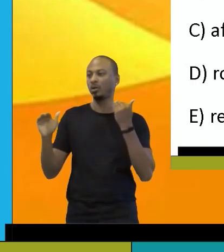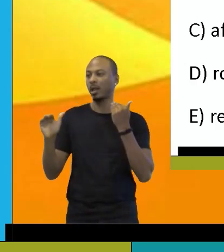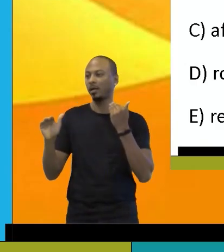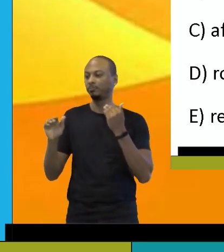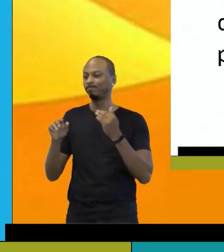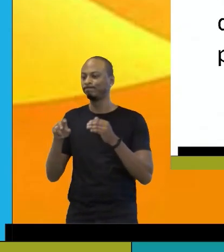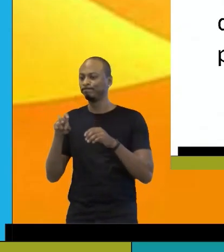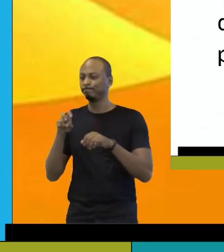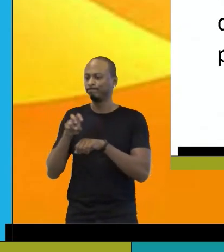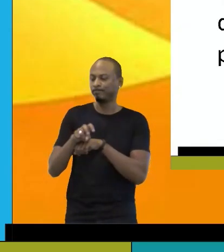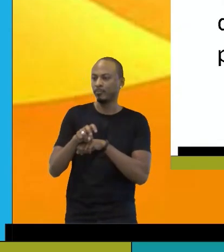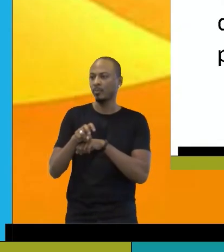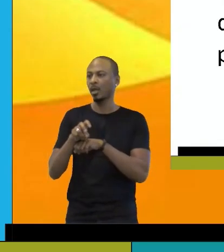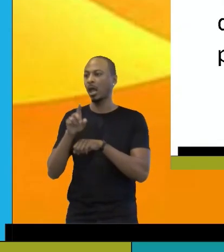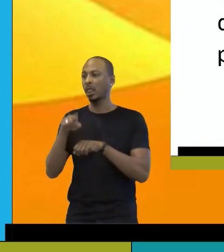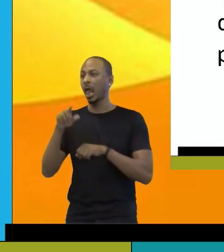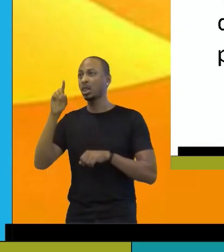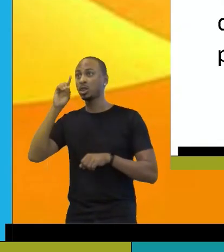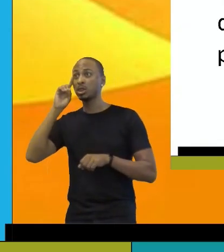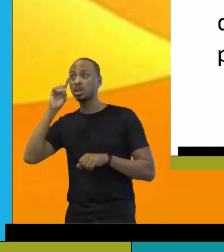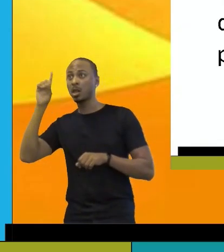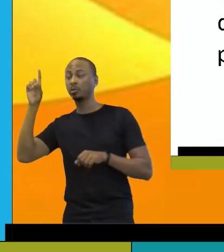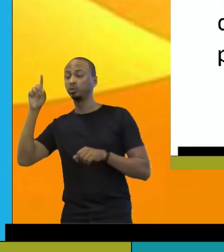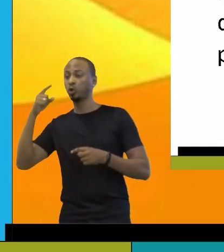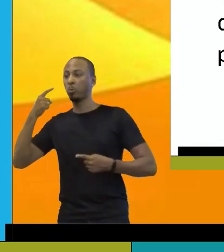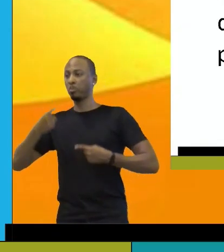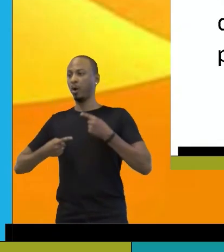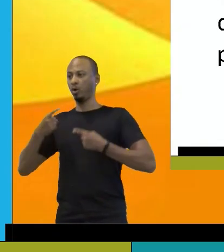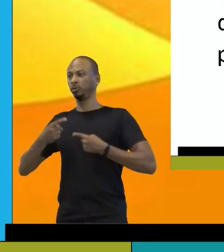nos acontece, metade do que...